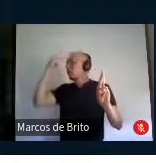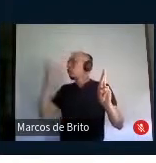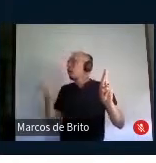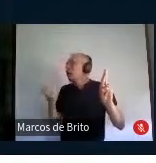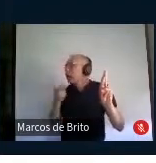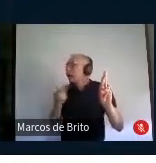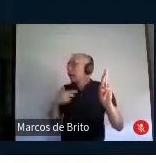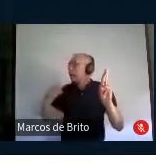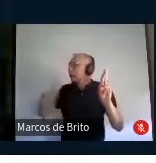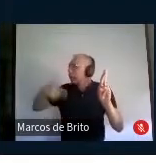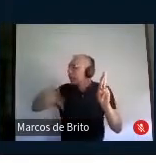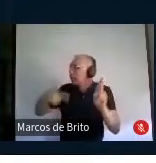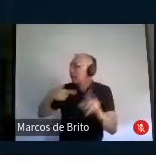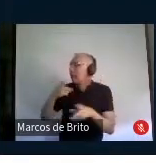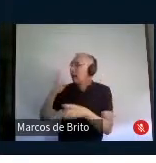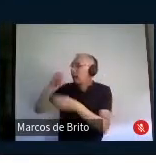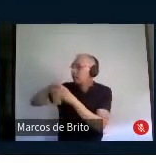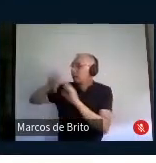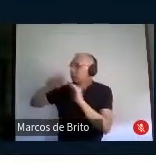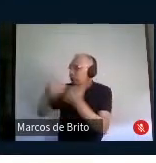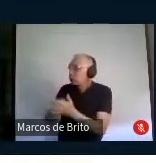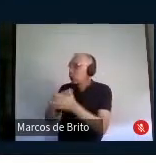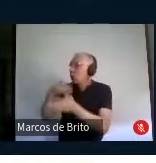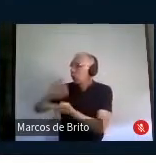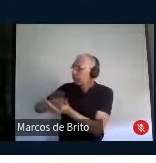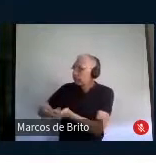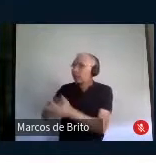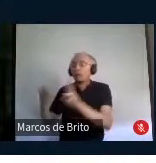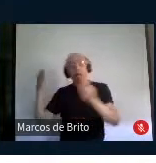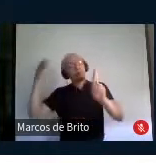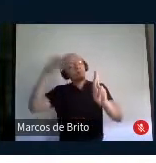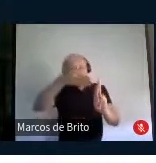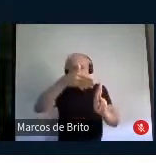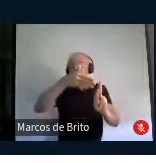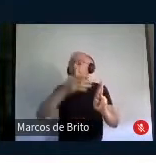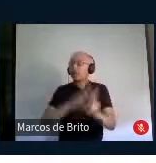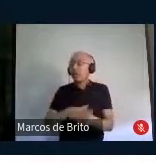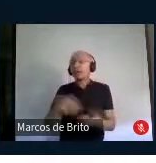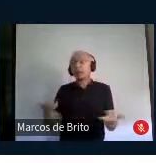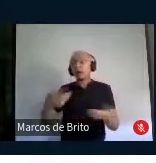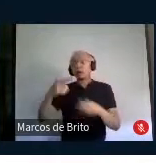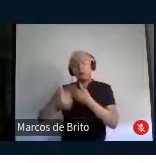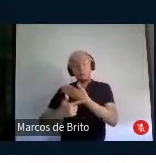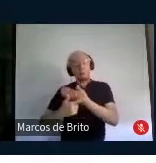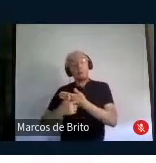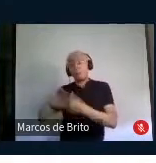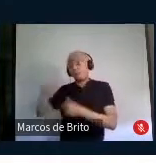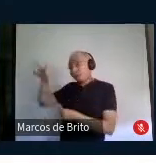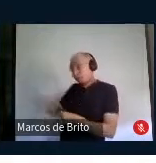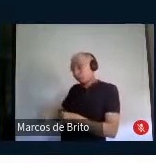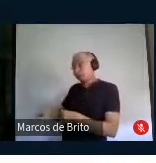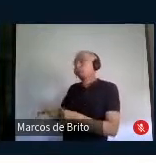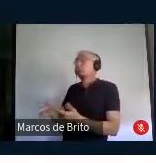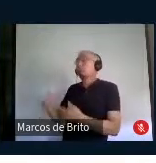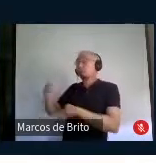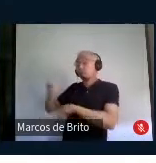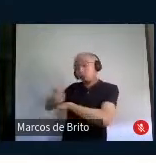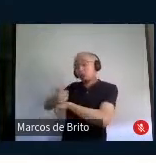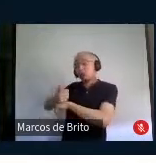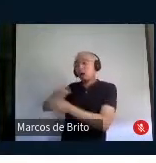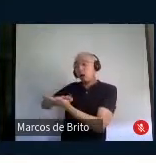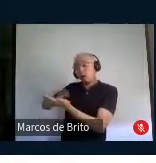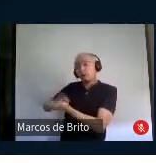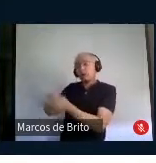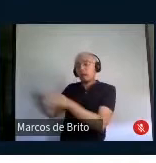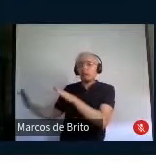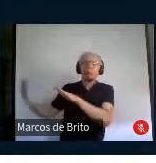no contexto educacional. E dentre esses profissionais inclui-se o profissional intérprete. Dessa forma, o